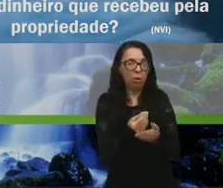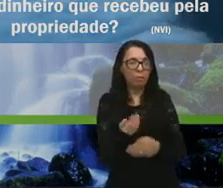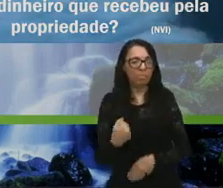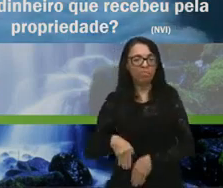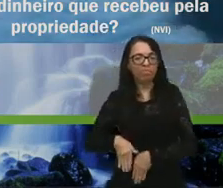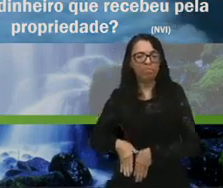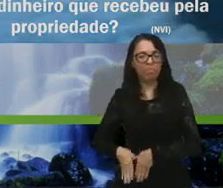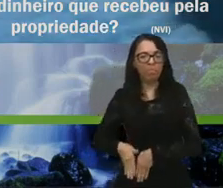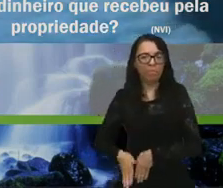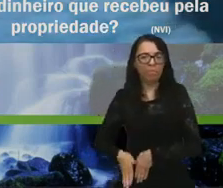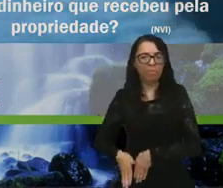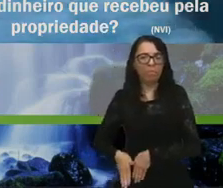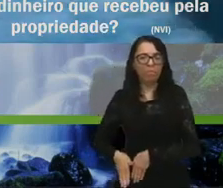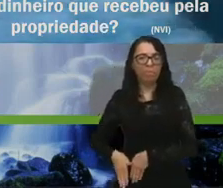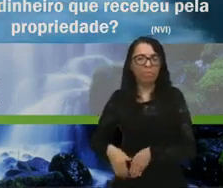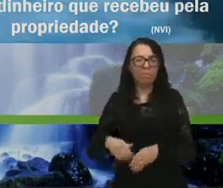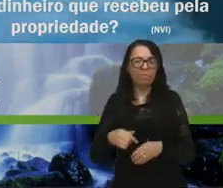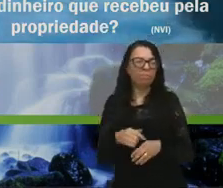recebeu pela propriedade?